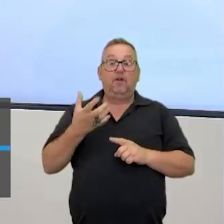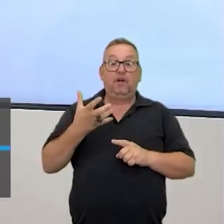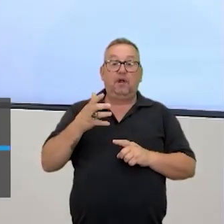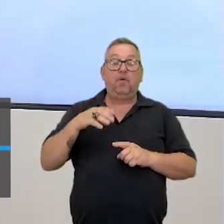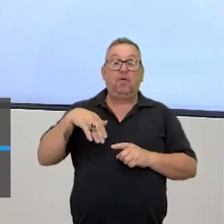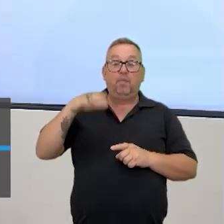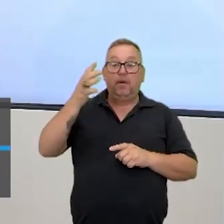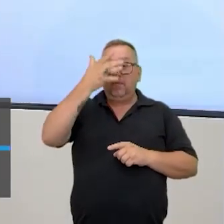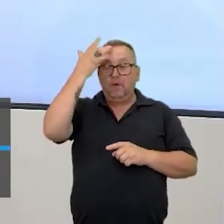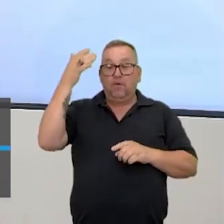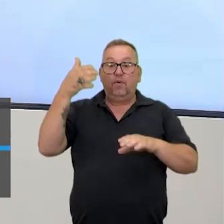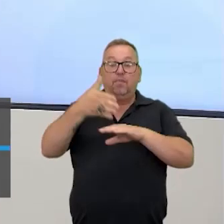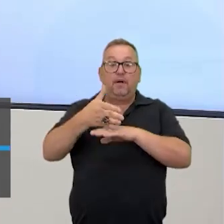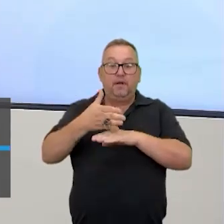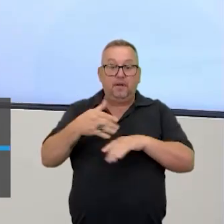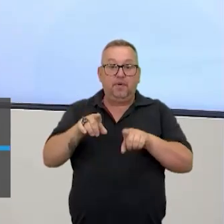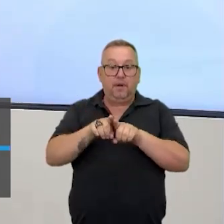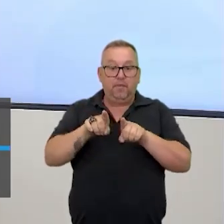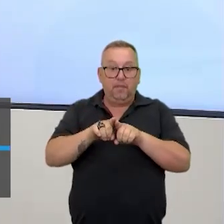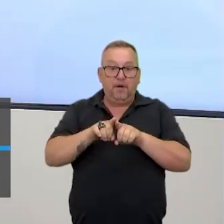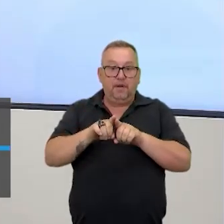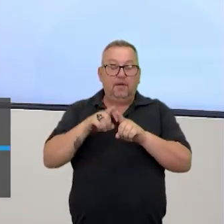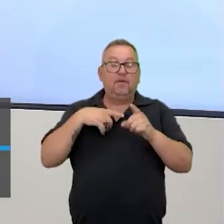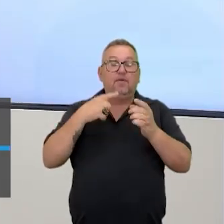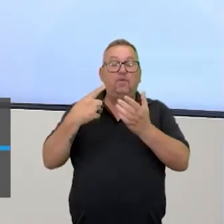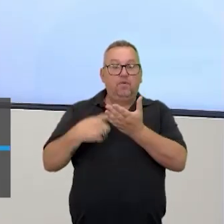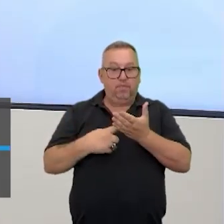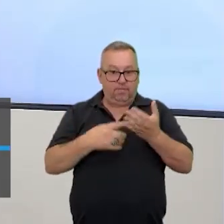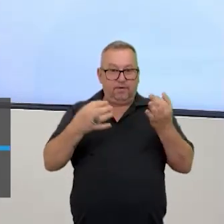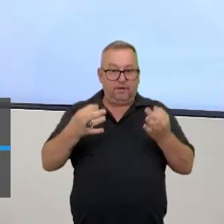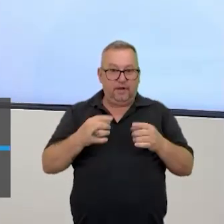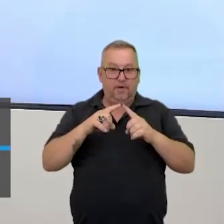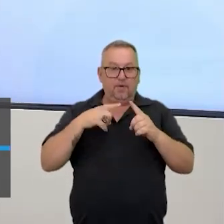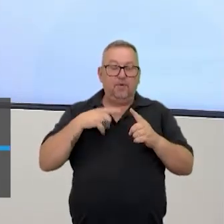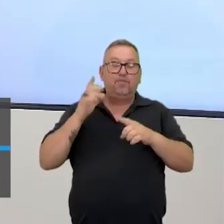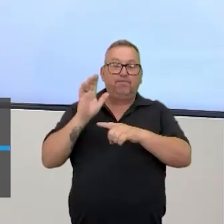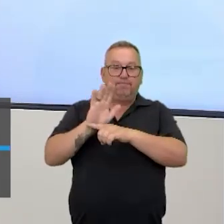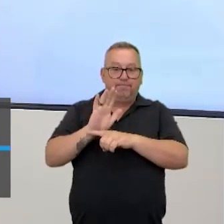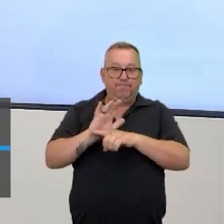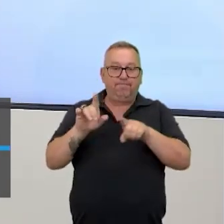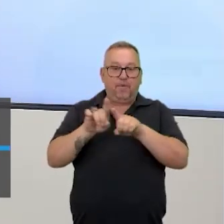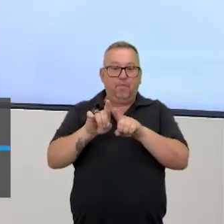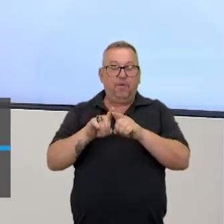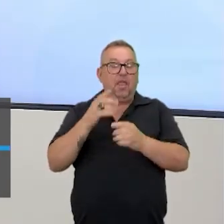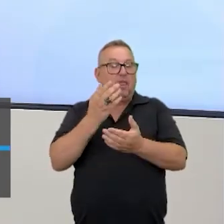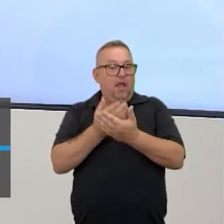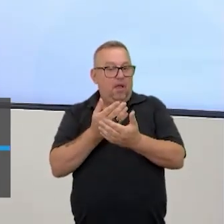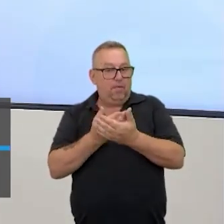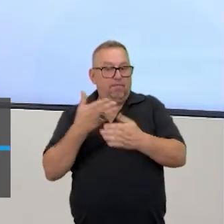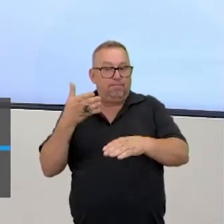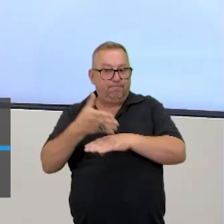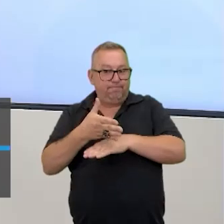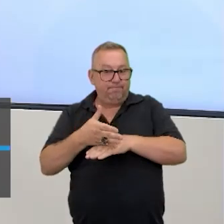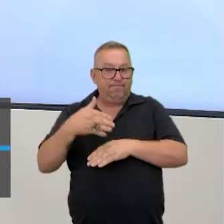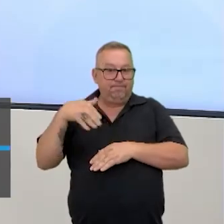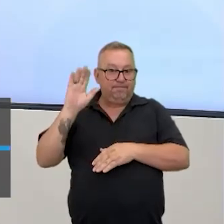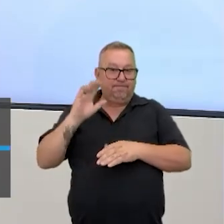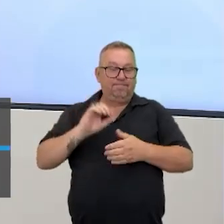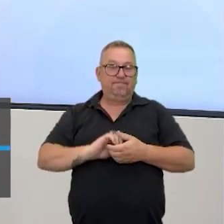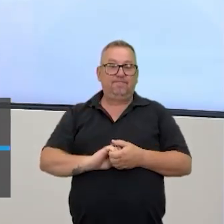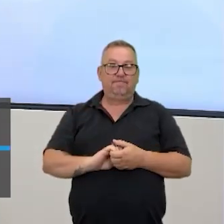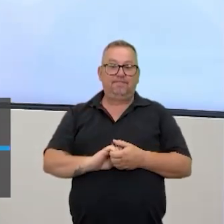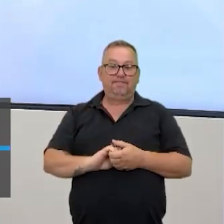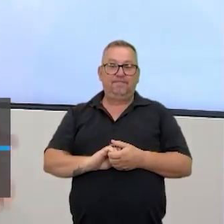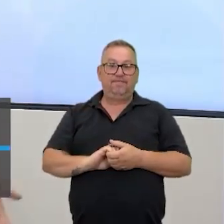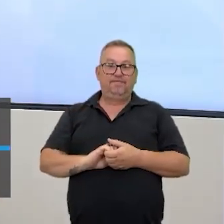quanto mais pessoas participem, componham conosco, sejam coautores da aula, melhor. Então vamos retomar